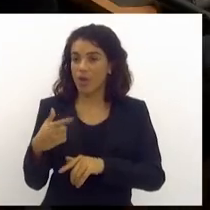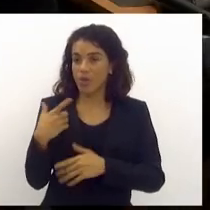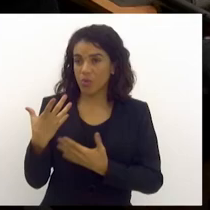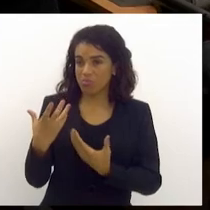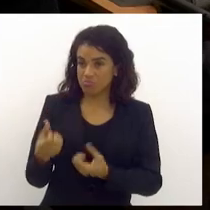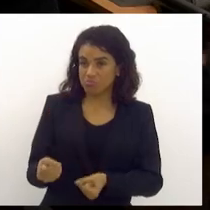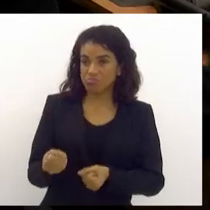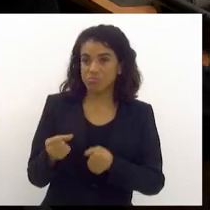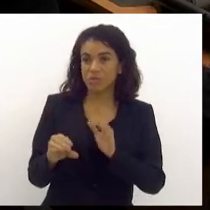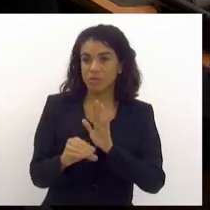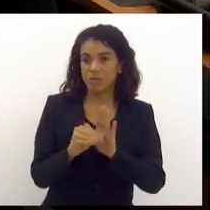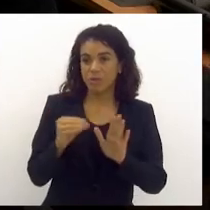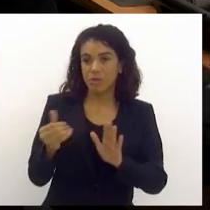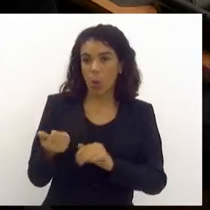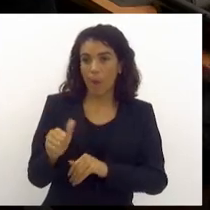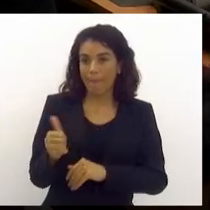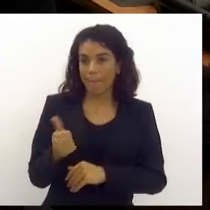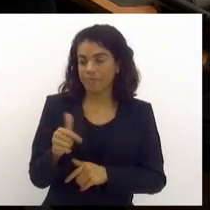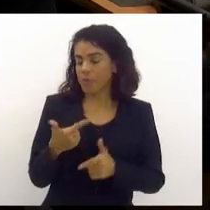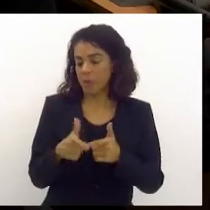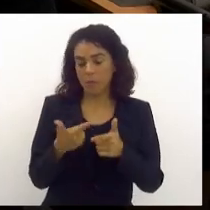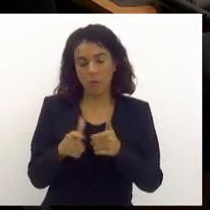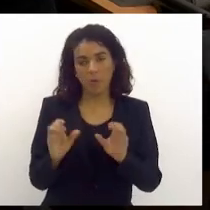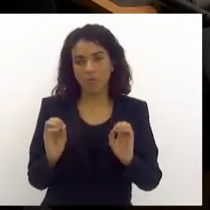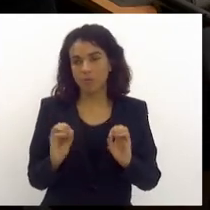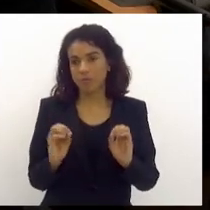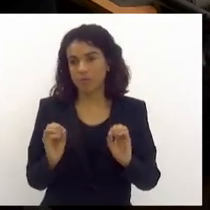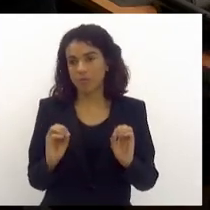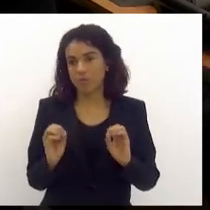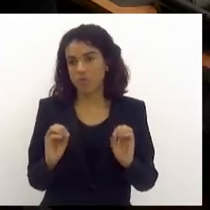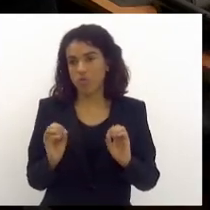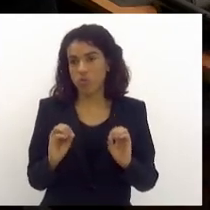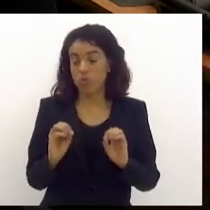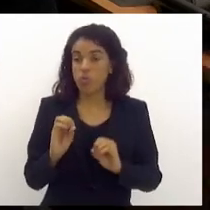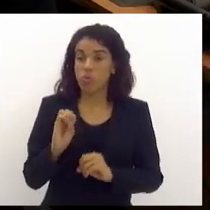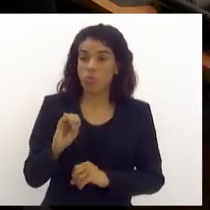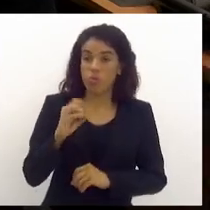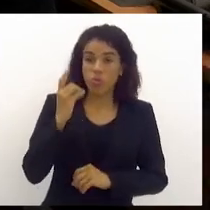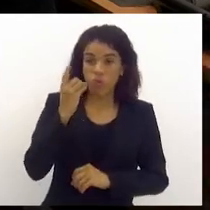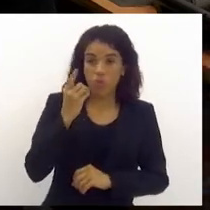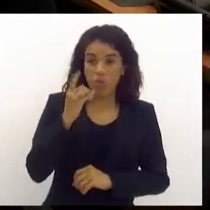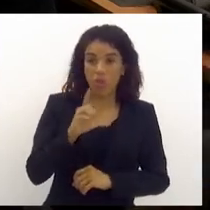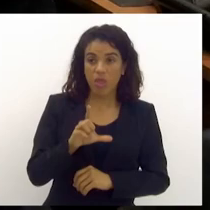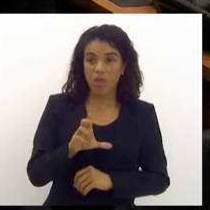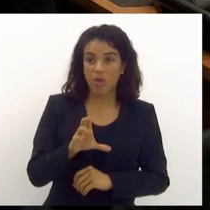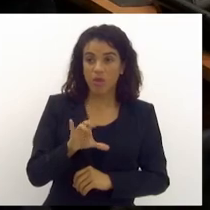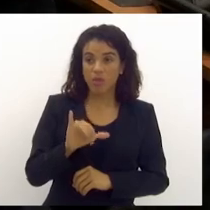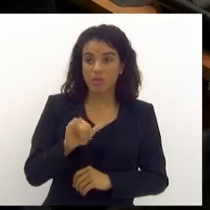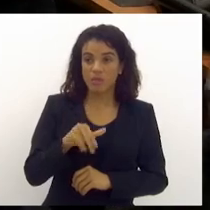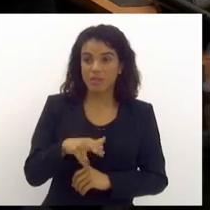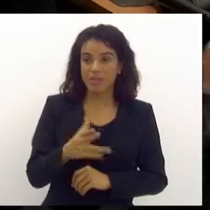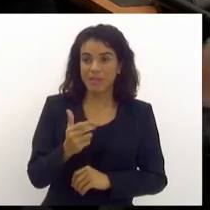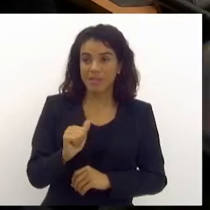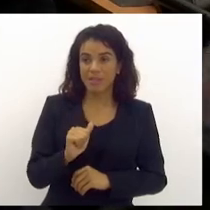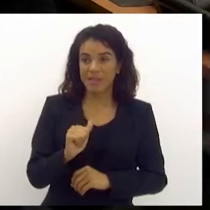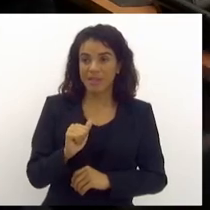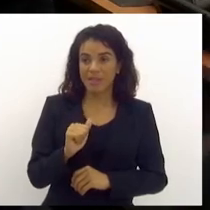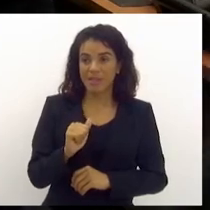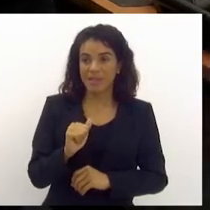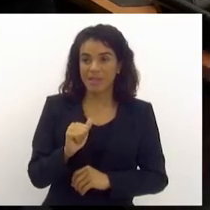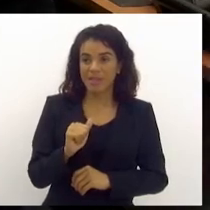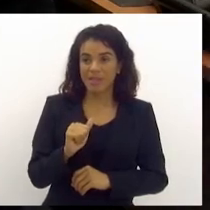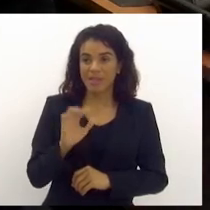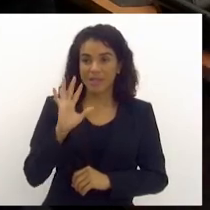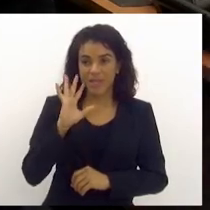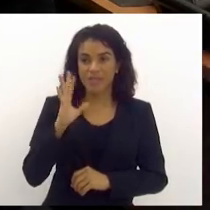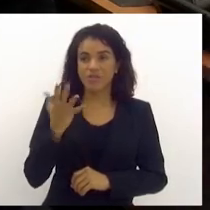acolhendo a emenda de número 11 no meu parecer da CCJ. Sem problema nenhum. Agora, caso a Lucinha queira... É isso? Então está